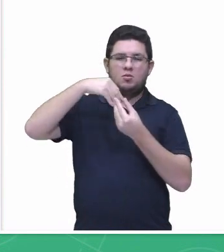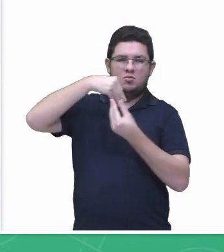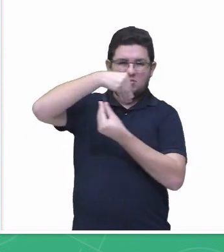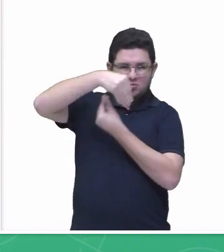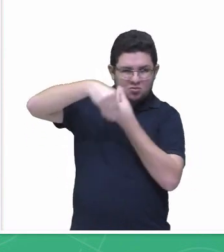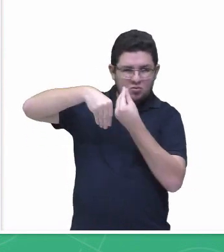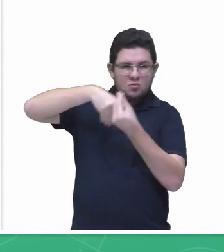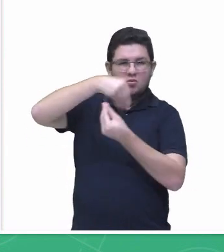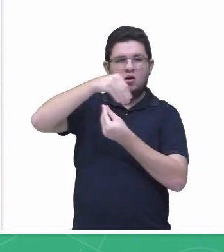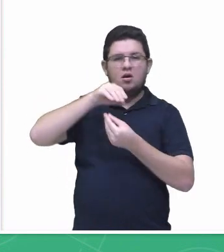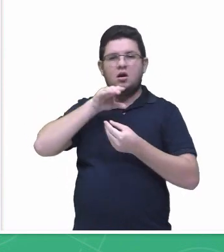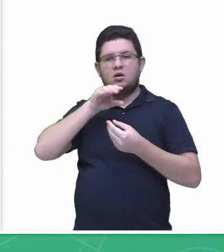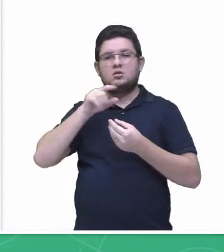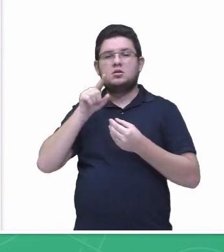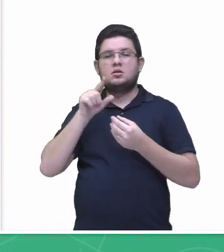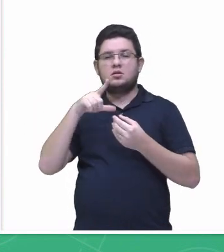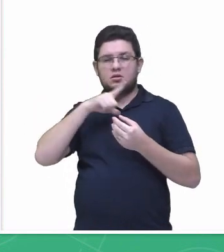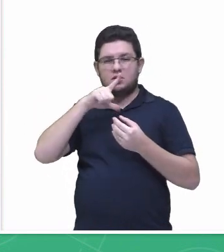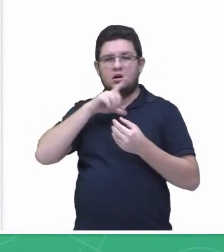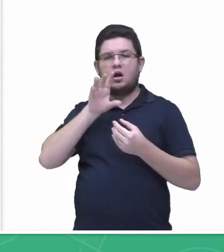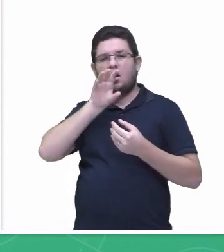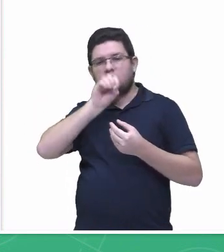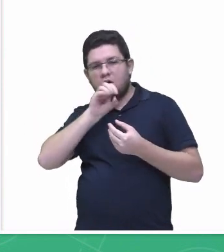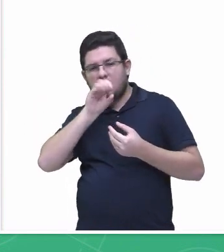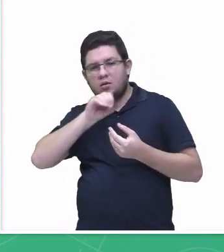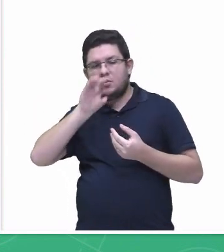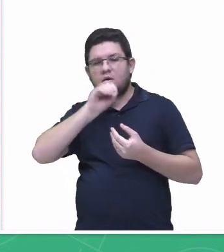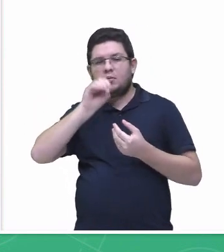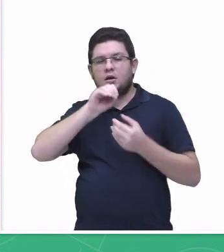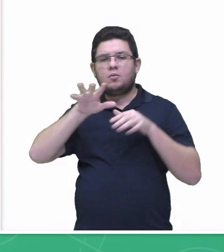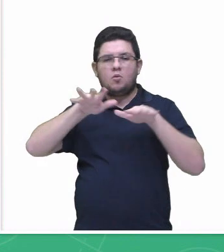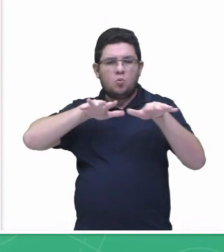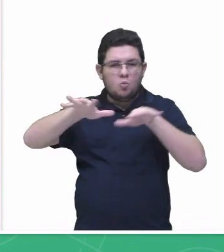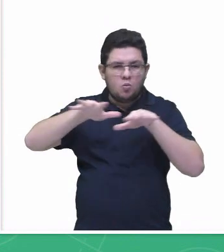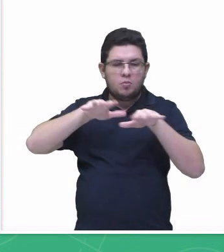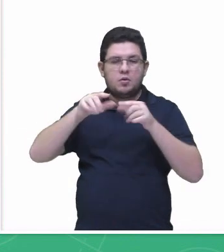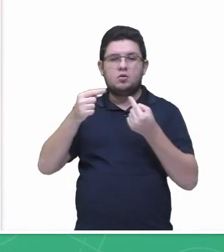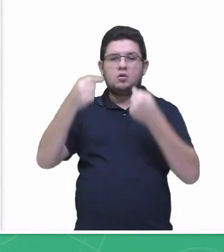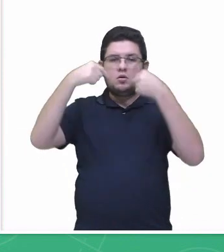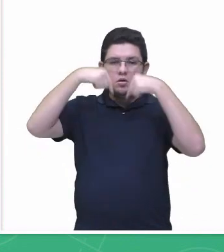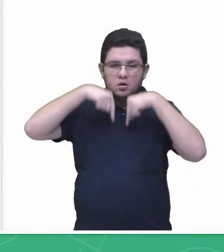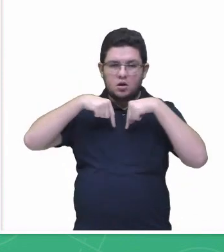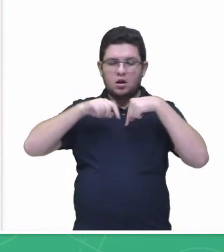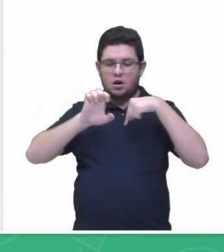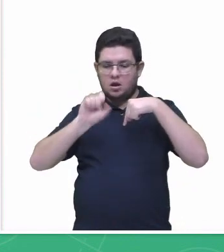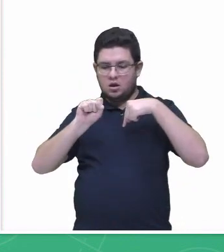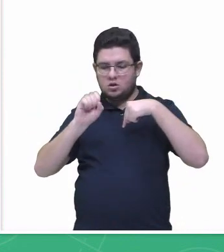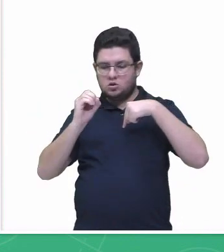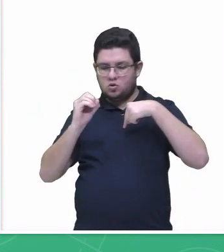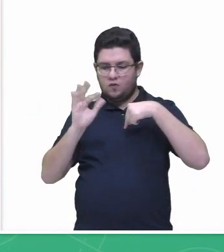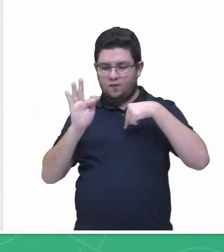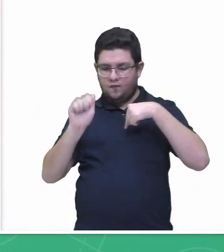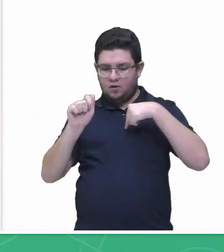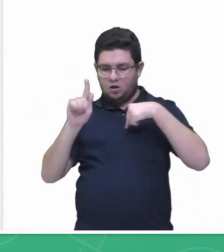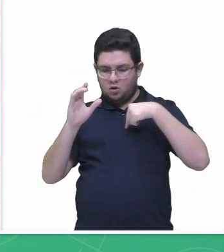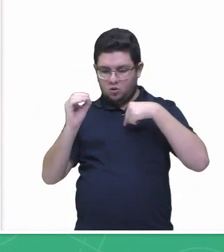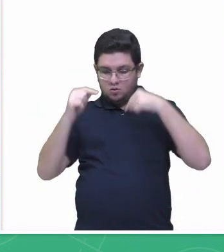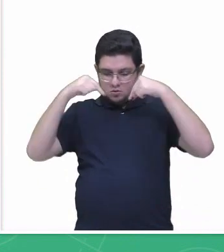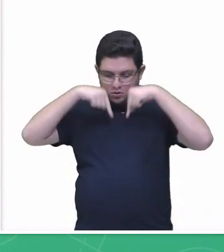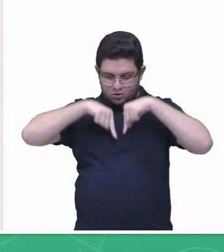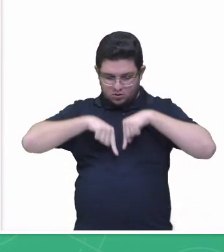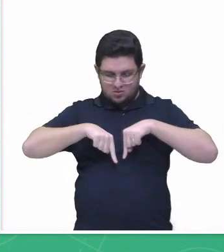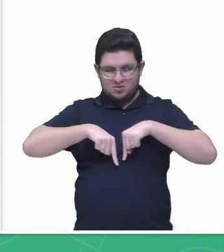boca, começa com o processo de mastigação, através dos movimentos peristálticos, o alimento passa pelo esôfago, chega